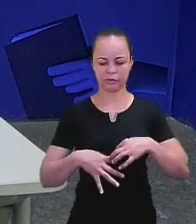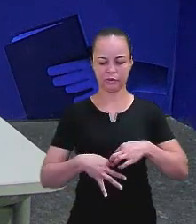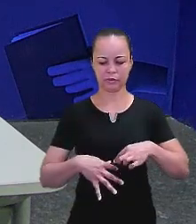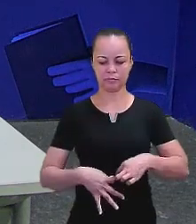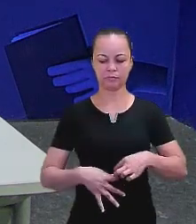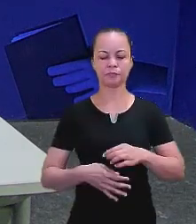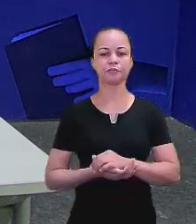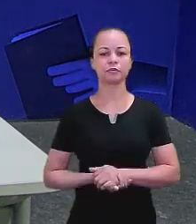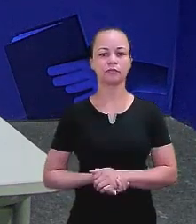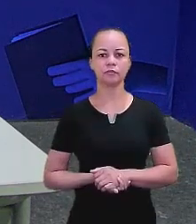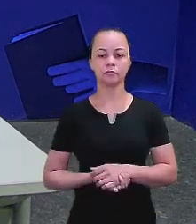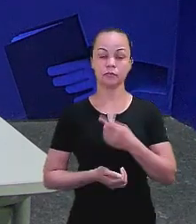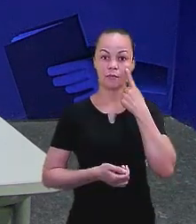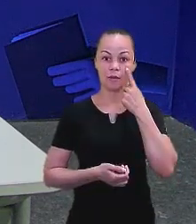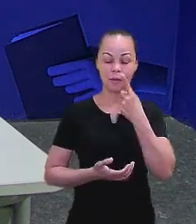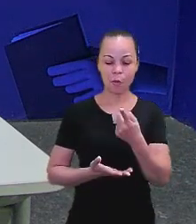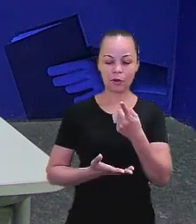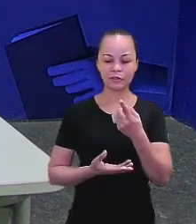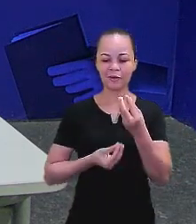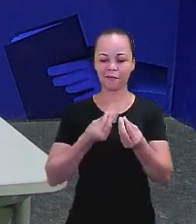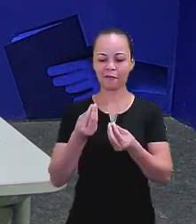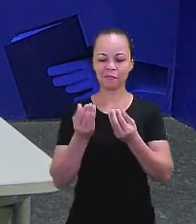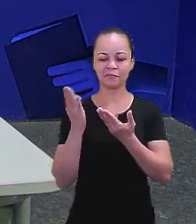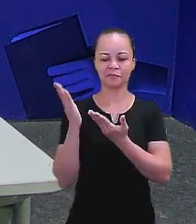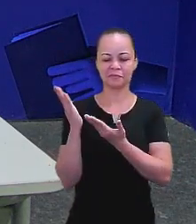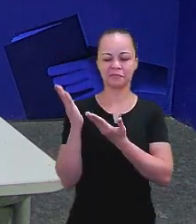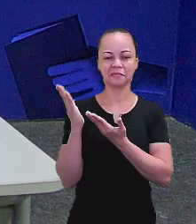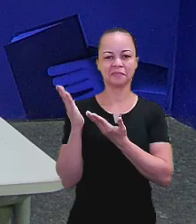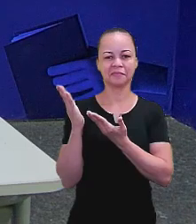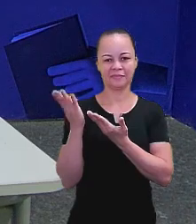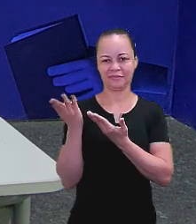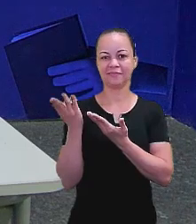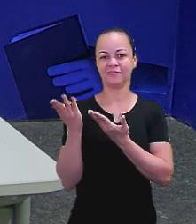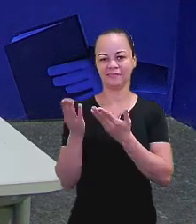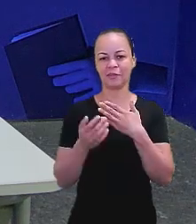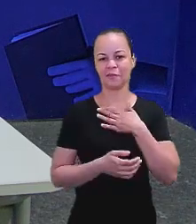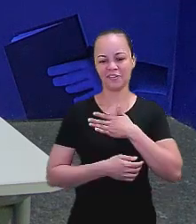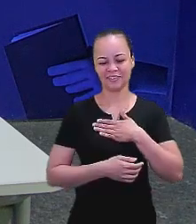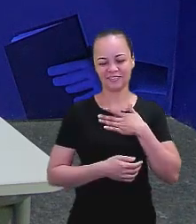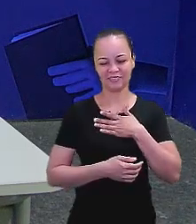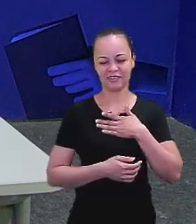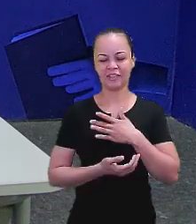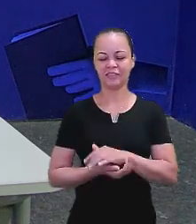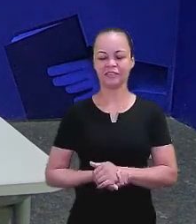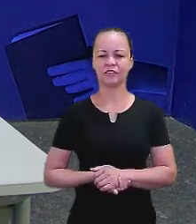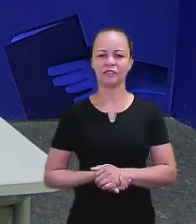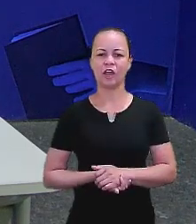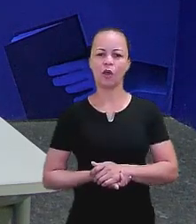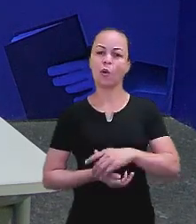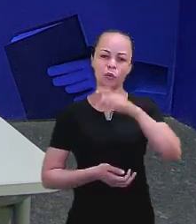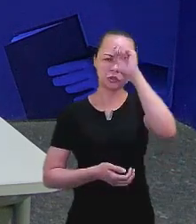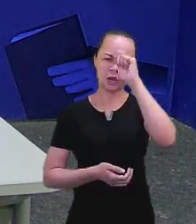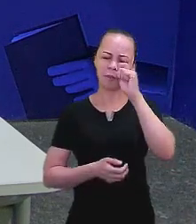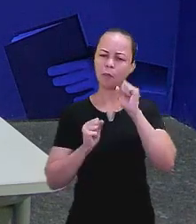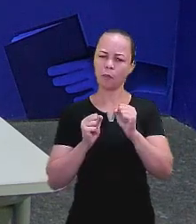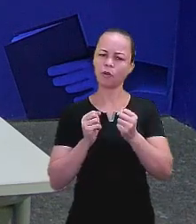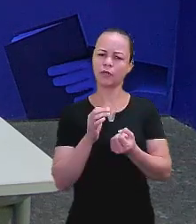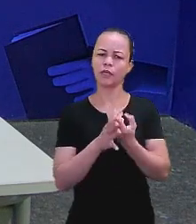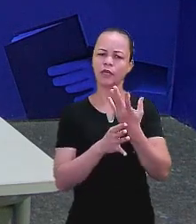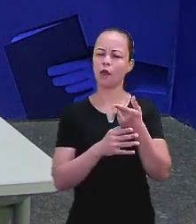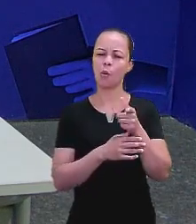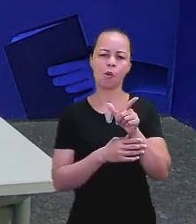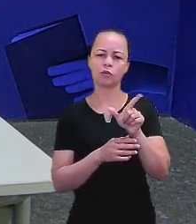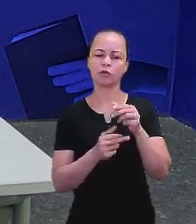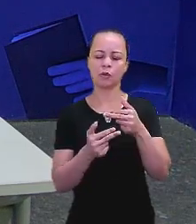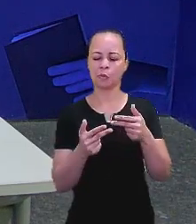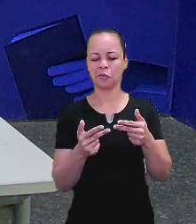E olha só o nosso boneco de neve, já ficou bonito. Eu gostei. O chapéu a gente pode inventar alguma coisa, né? A gente pode